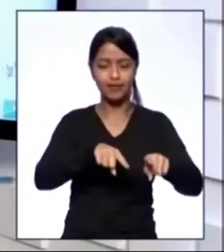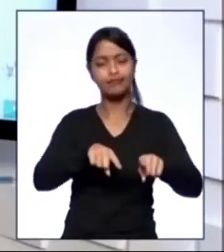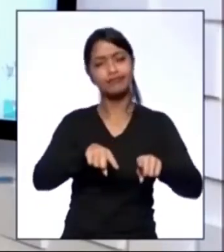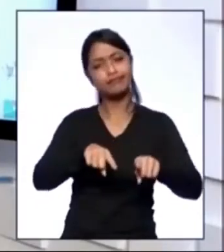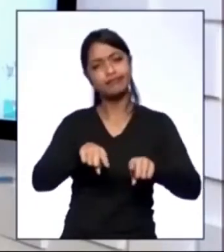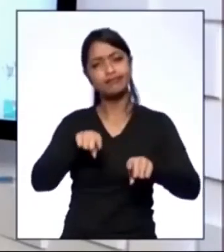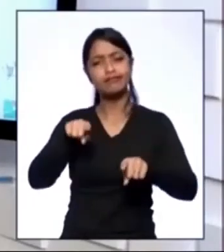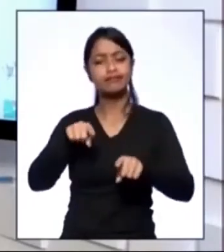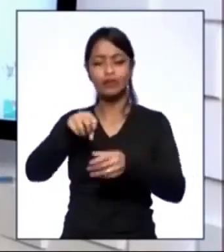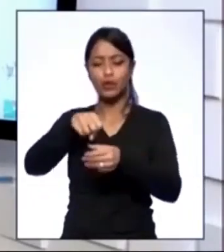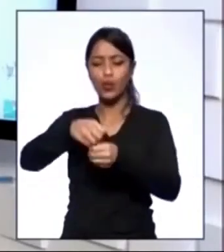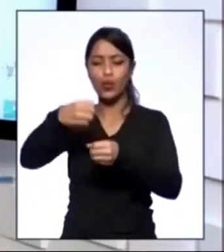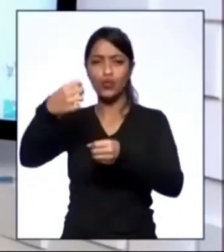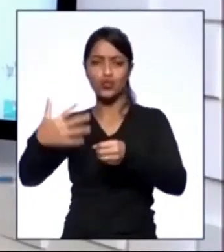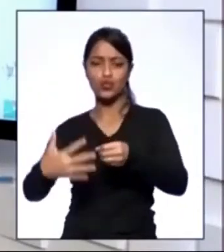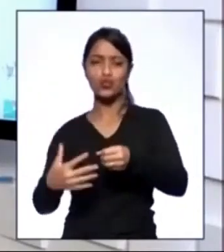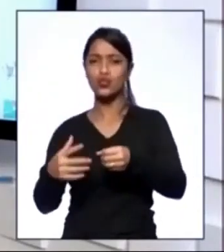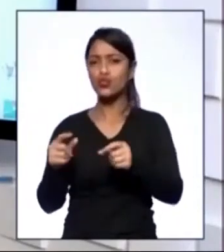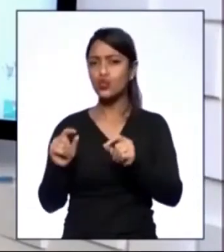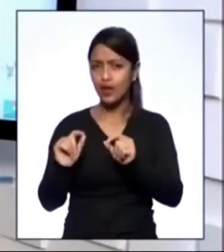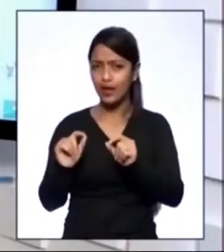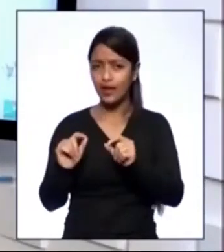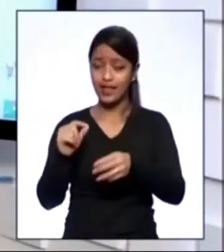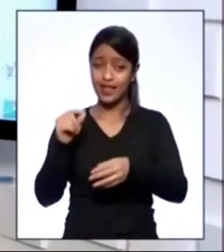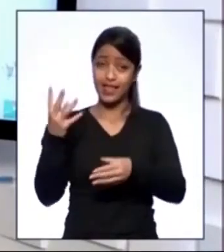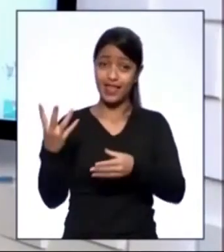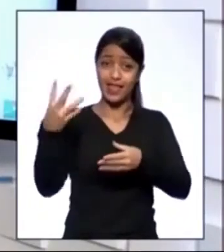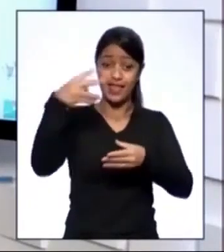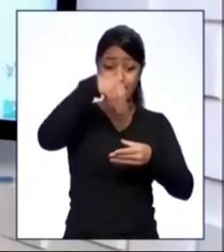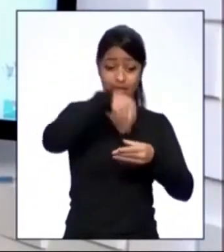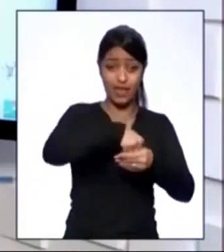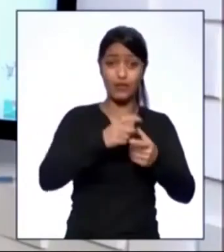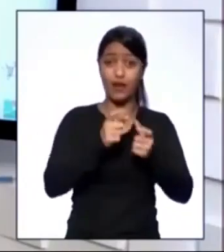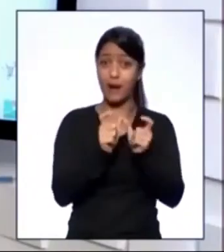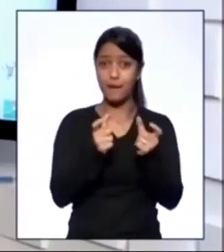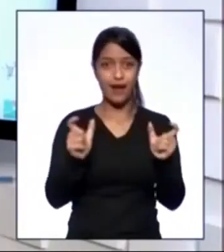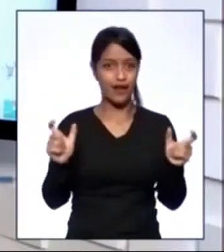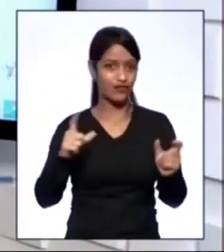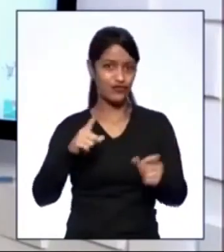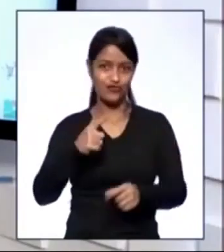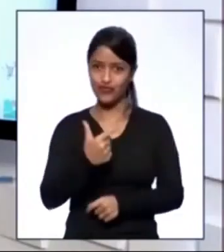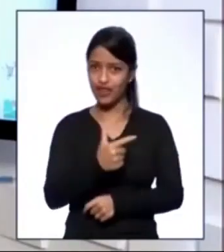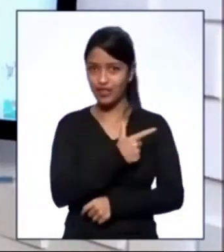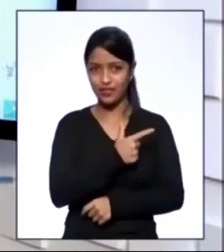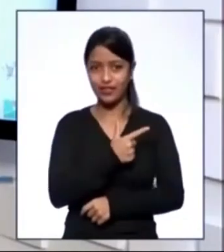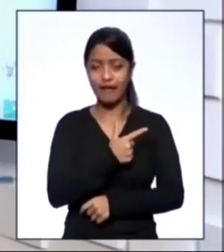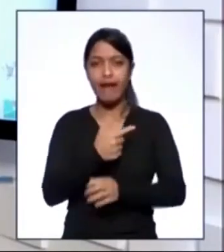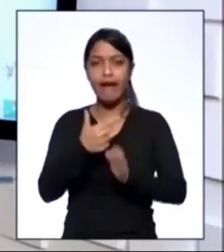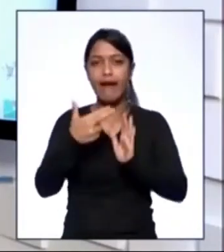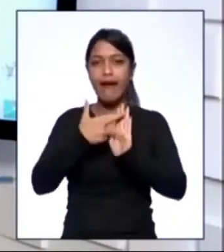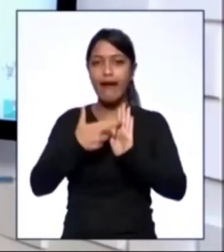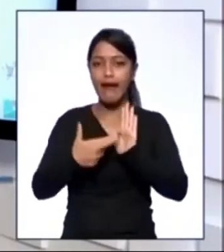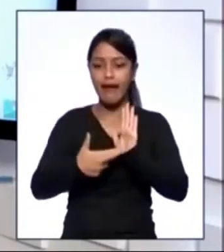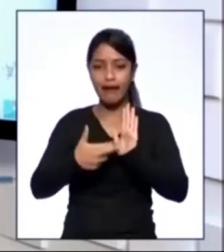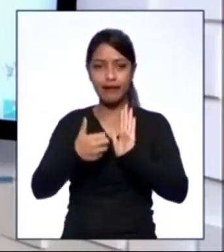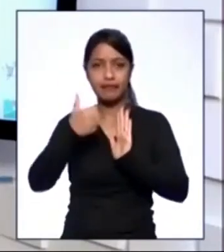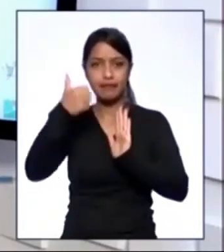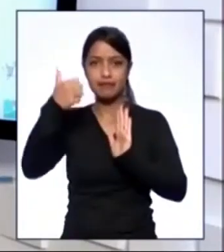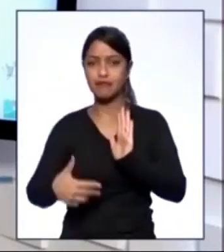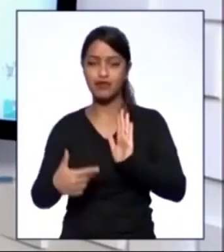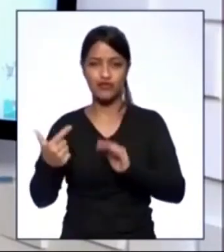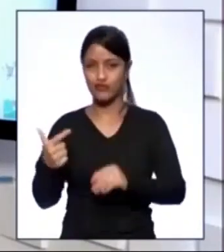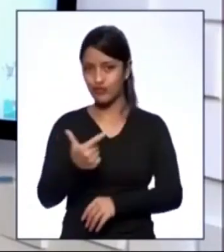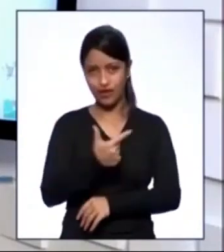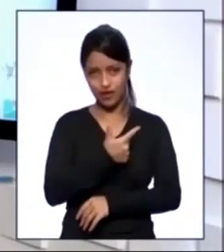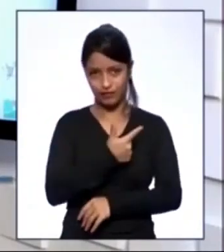não está na gramática para explicar regras. Olha que estranho. Eu não sei se algum dia